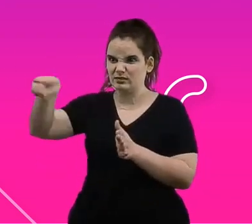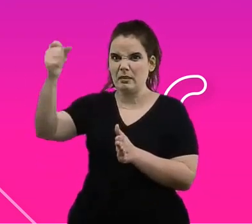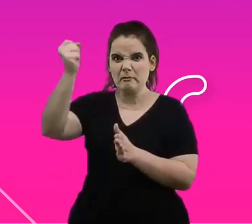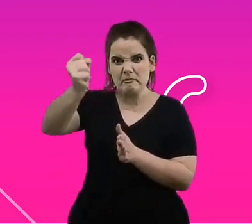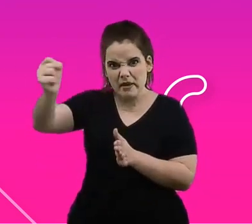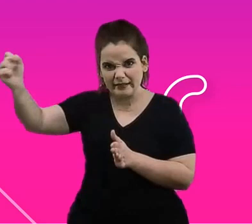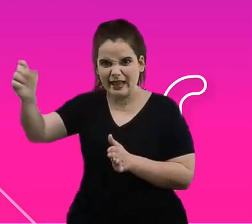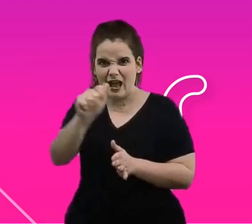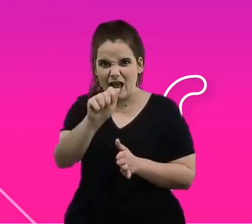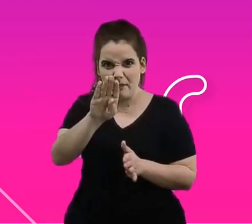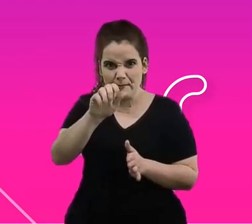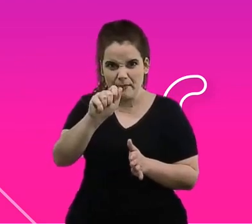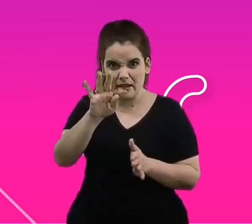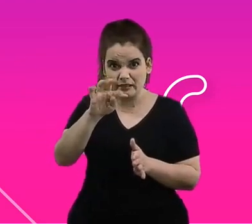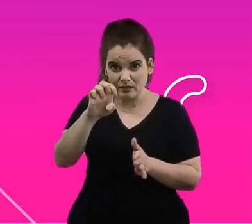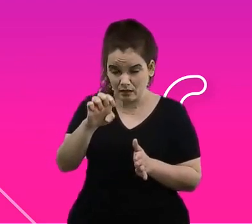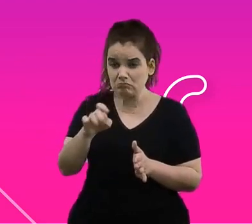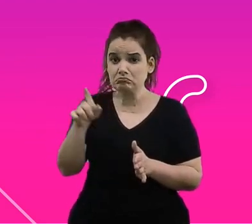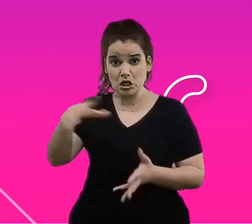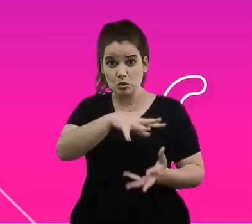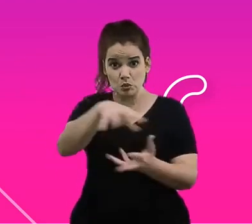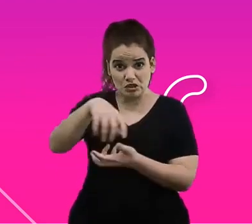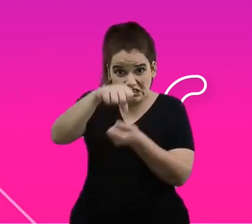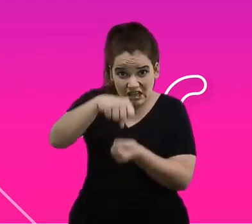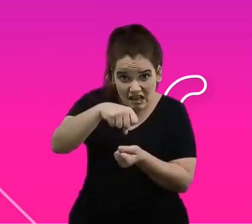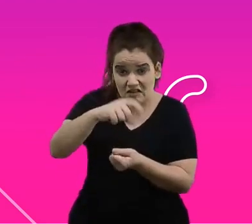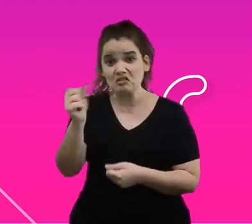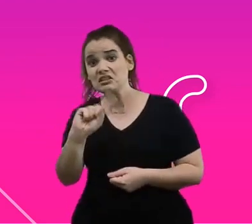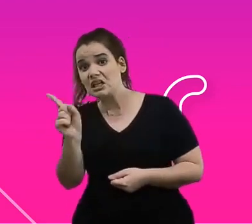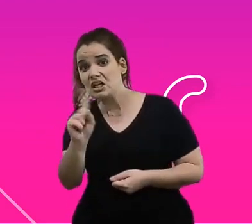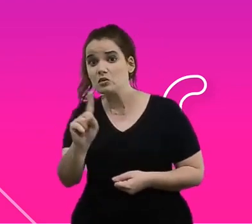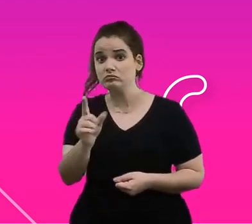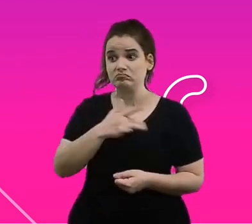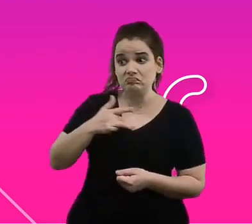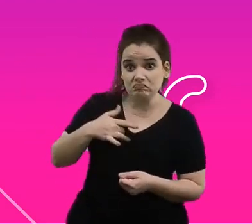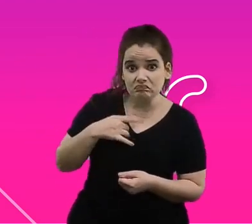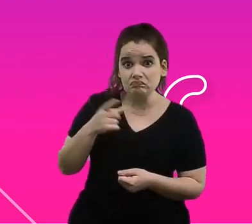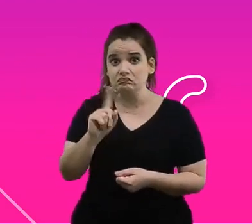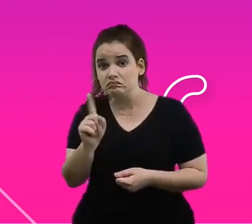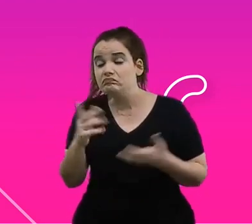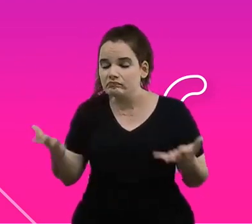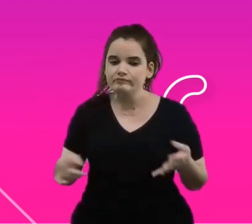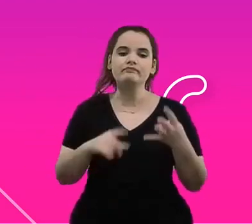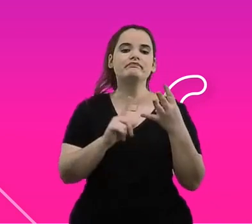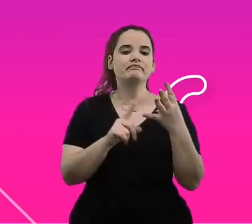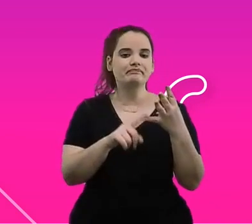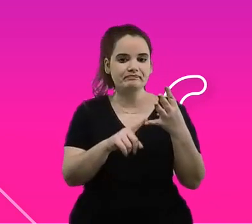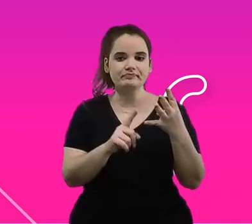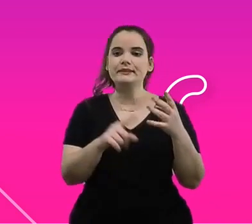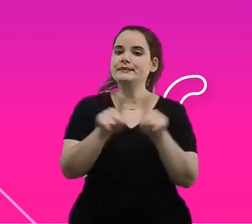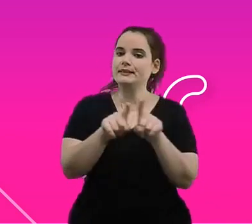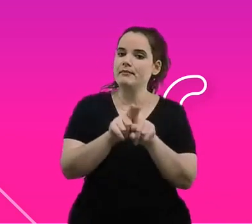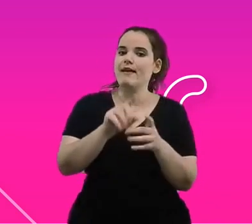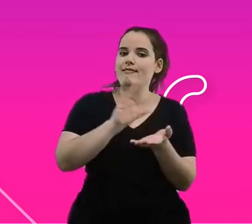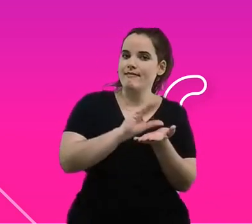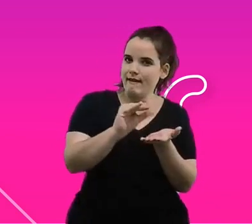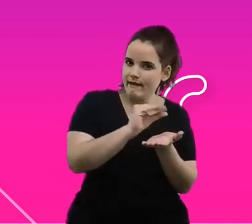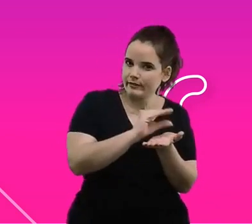tem no Estado, possa se enxergar naqueles resultados, né, como é que as políticas dele, como é